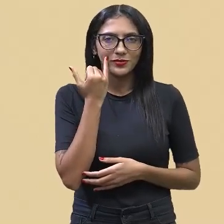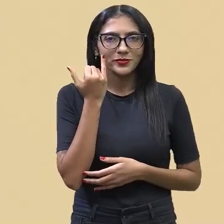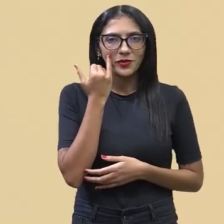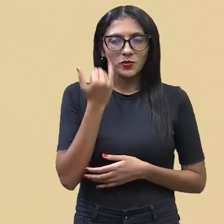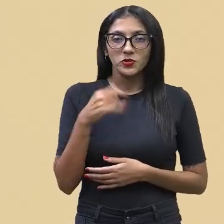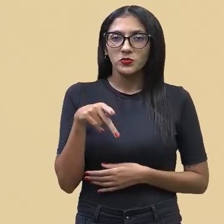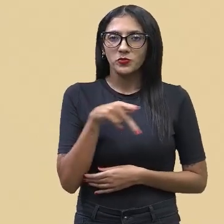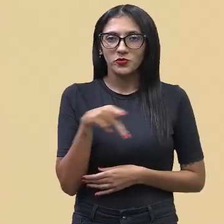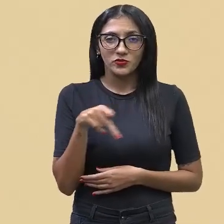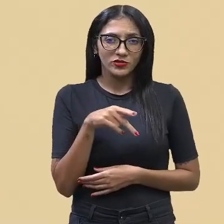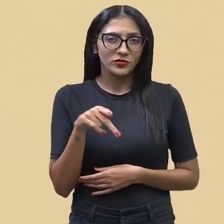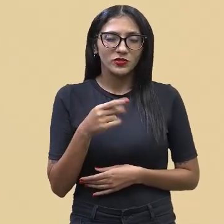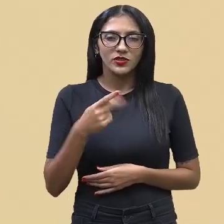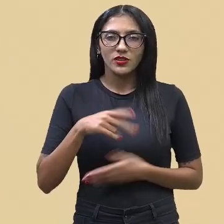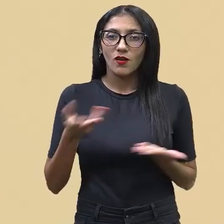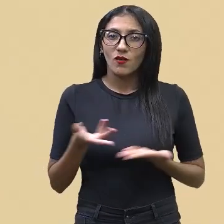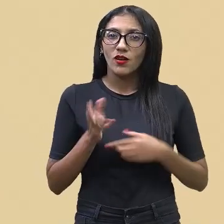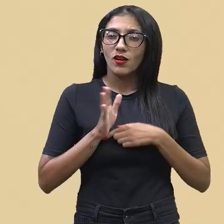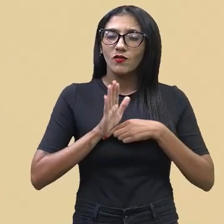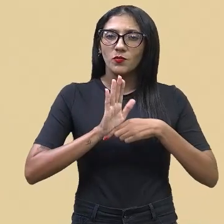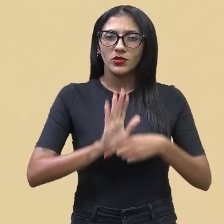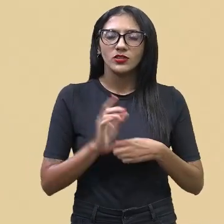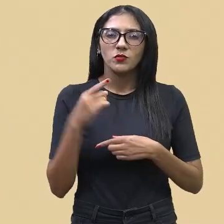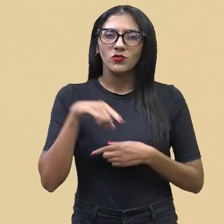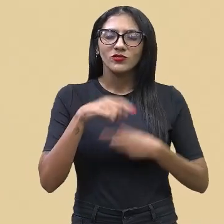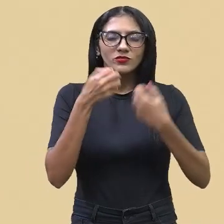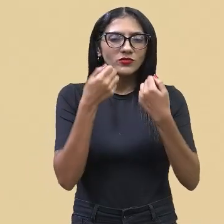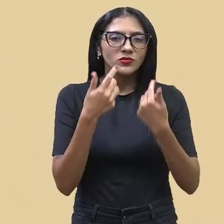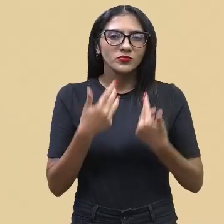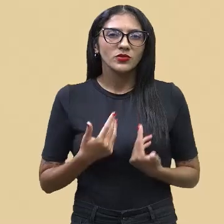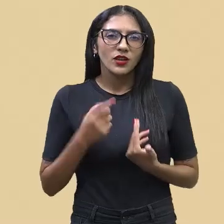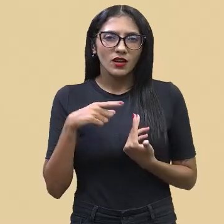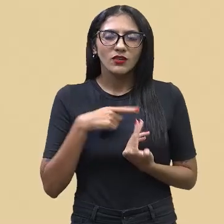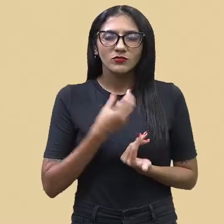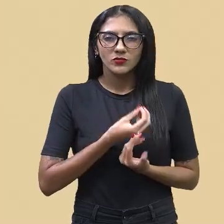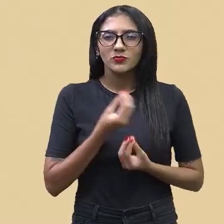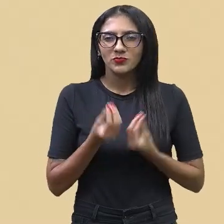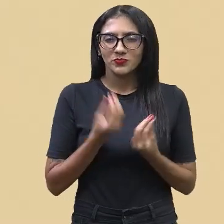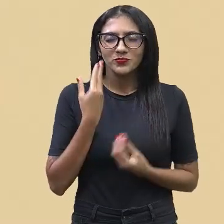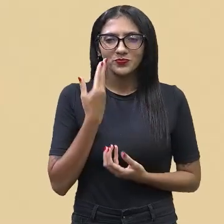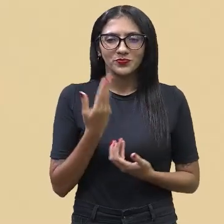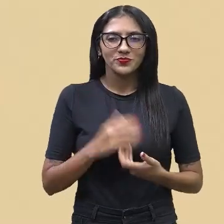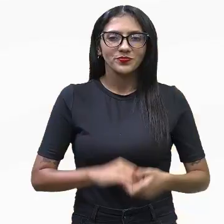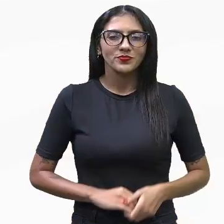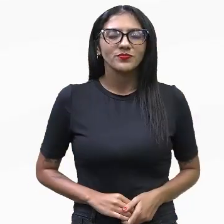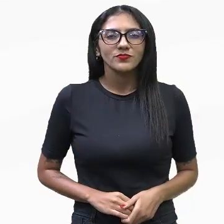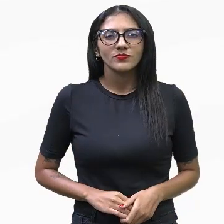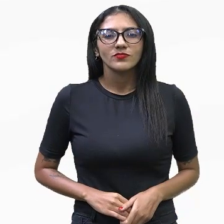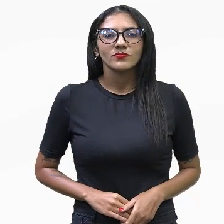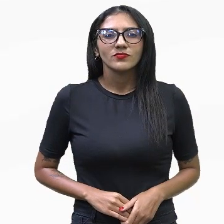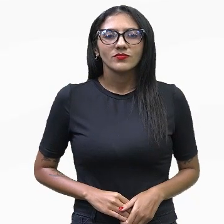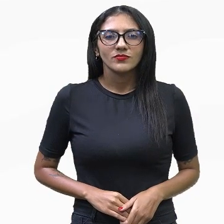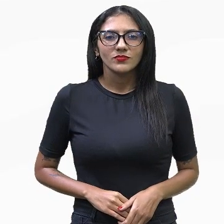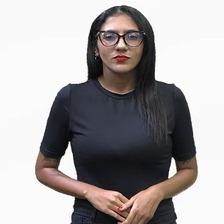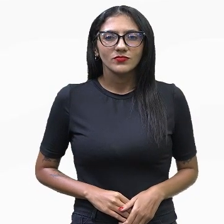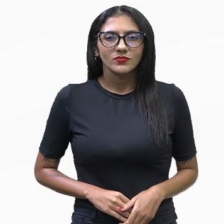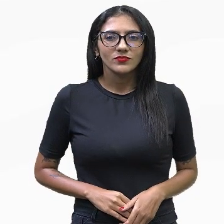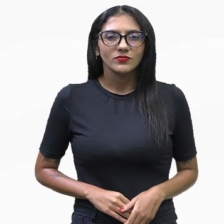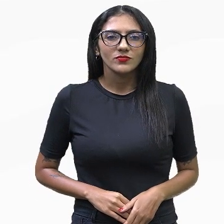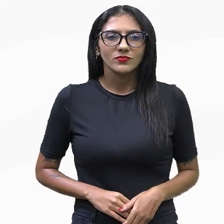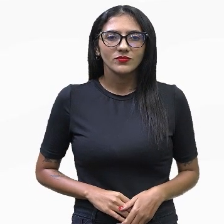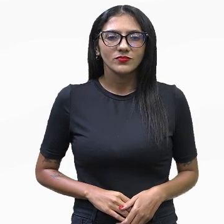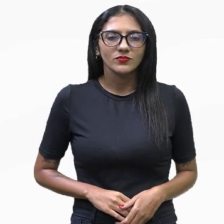professora Risolda, e ela vai falar justamente sobre esta realidade. Vamos lá ouvir, por favor.